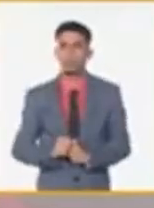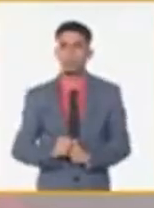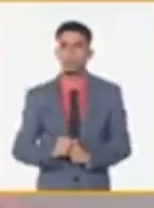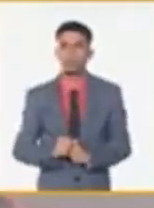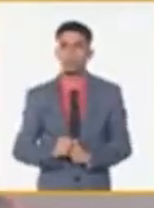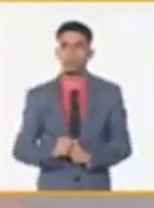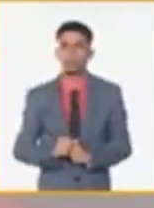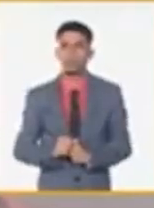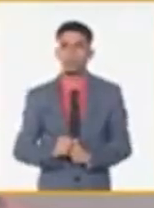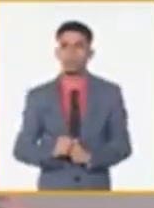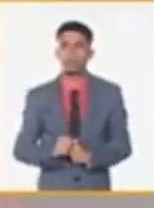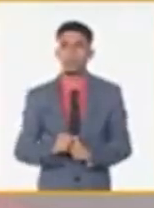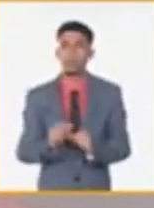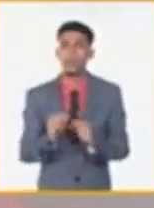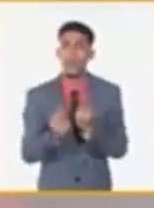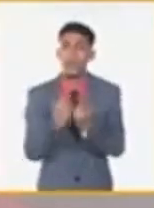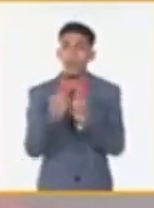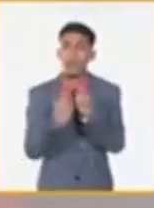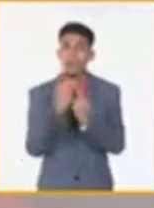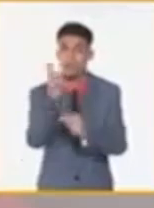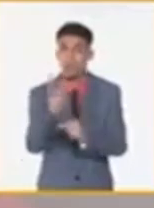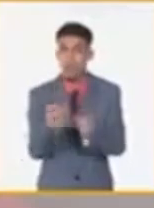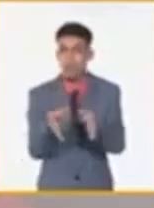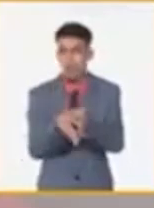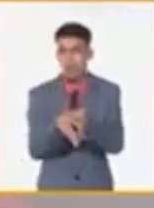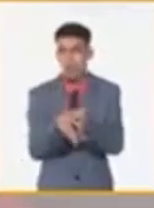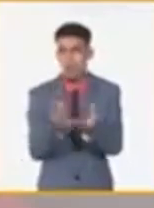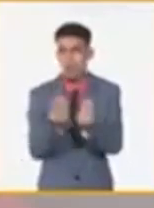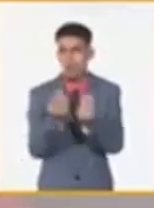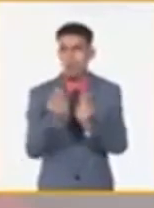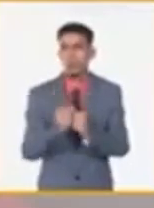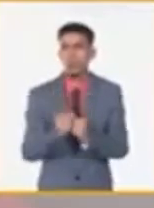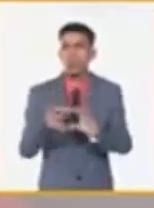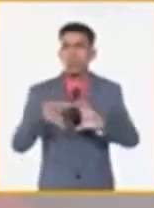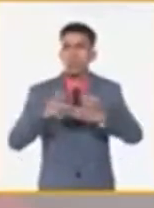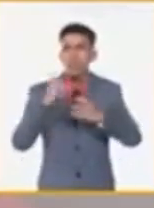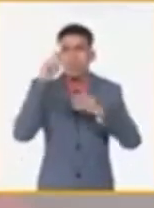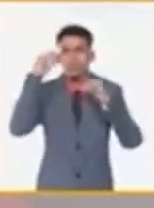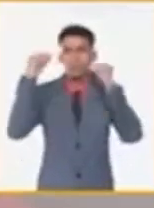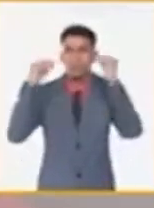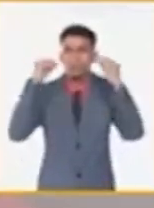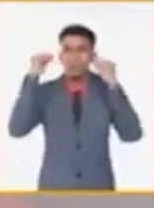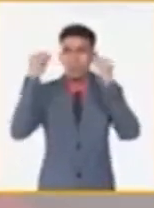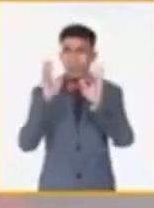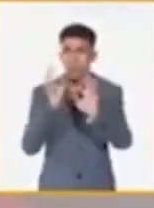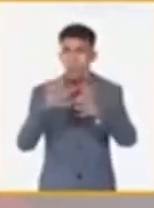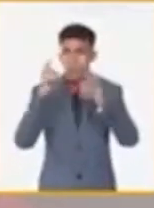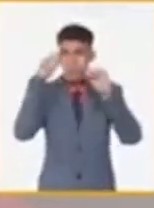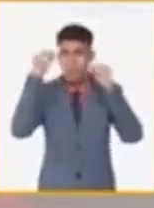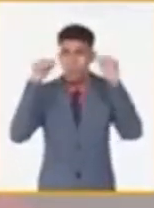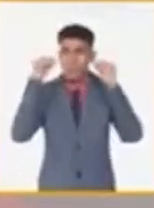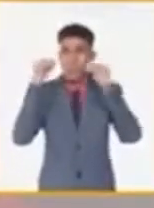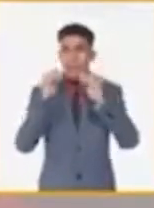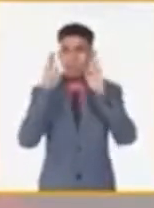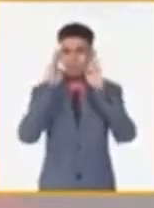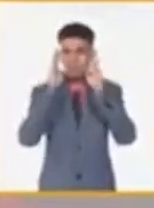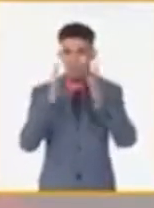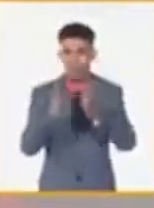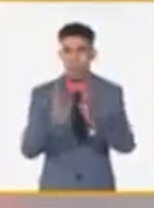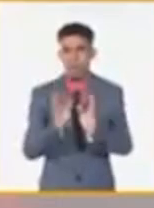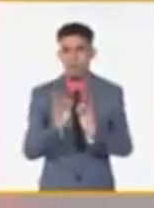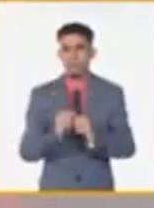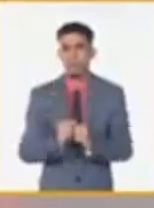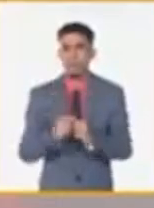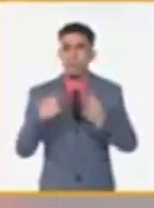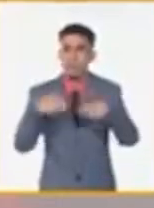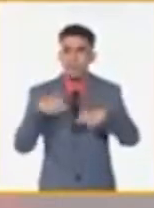aos dado cuenta de que teologia que ten era teologia eurocentrada que que